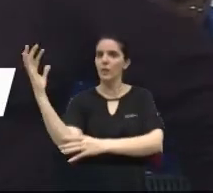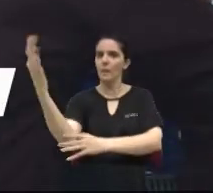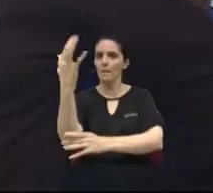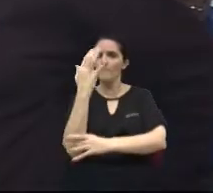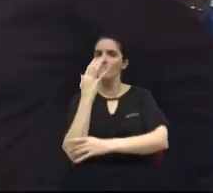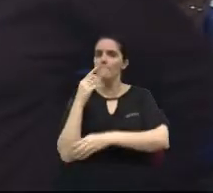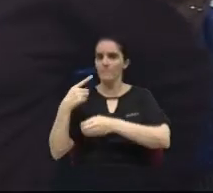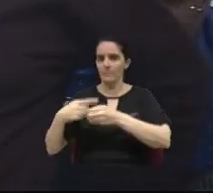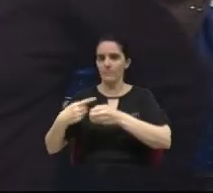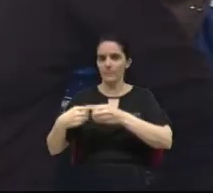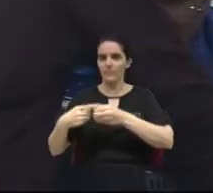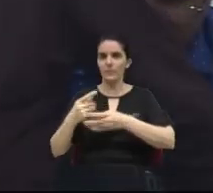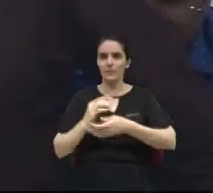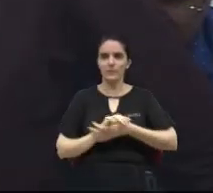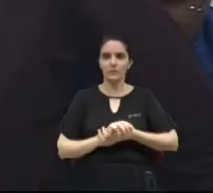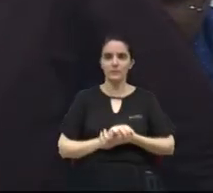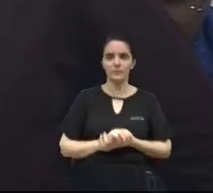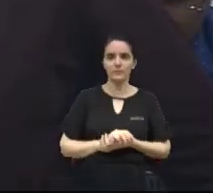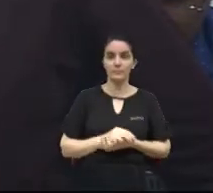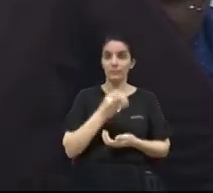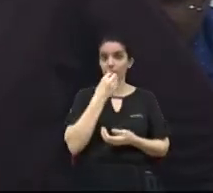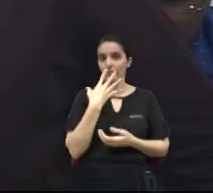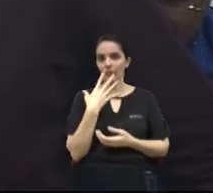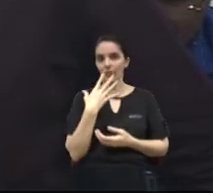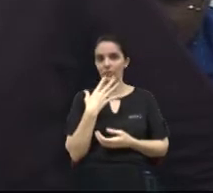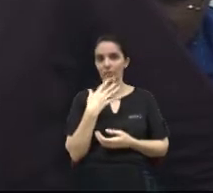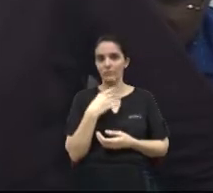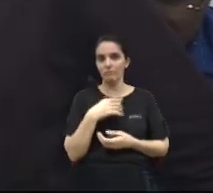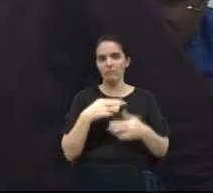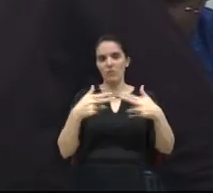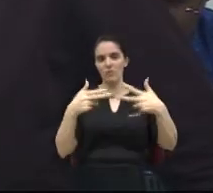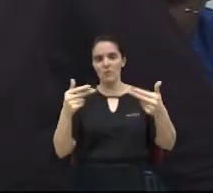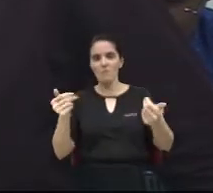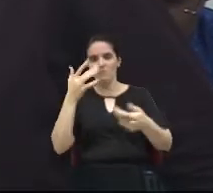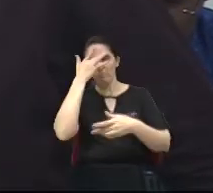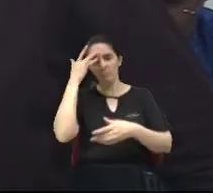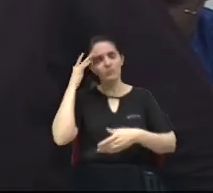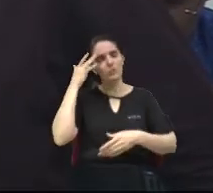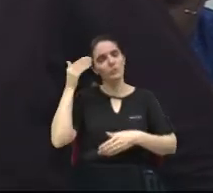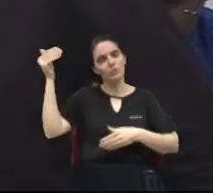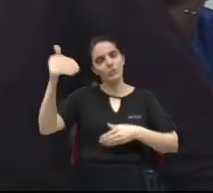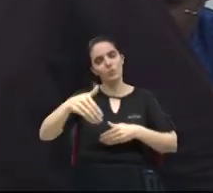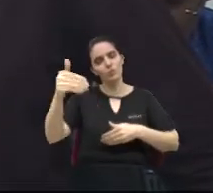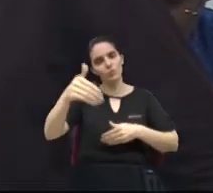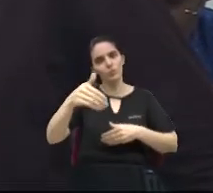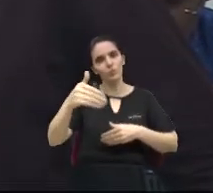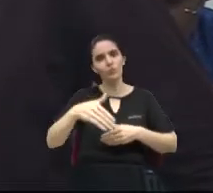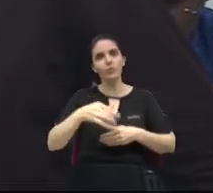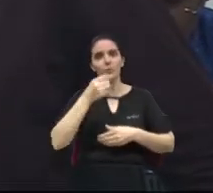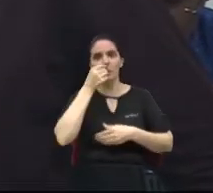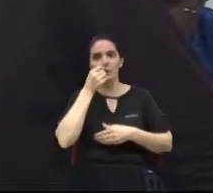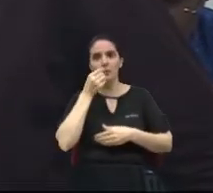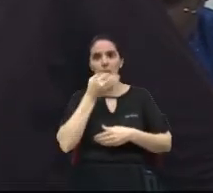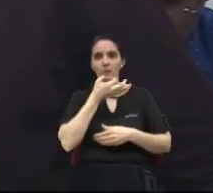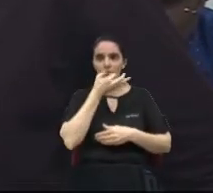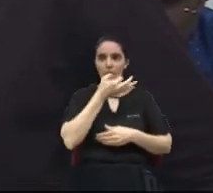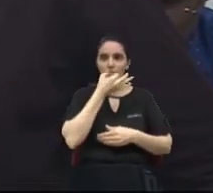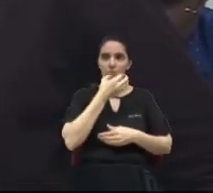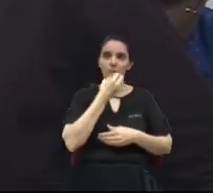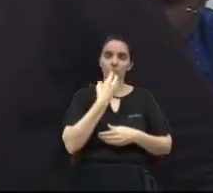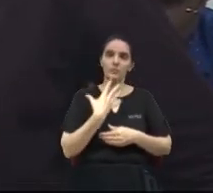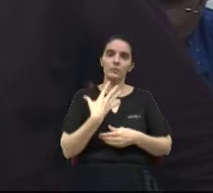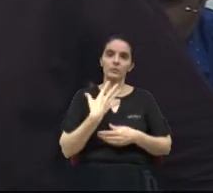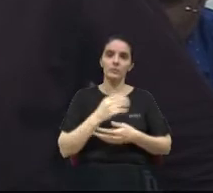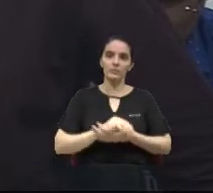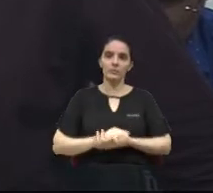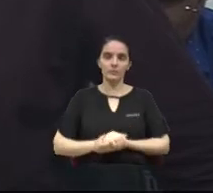a união de várias pessoas que gostam, e essa ideia do Estevam foi muito boa de colocar o